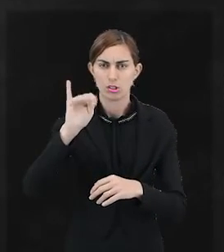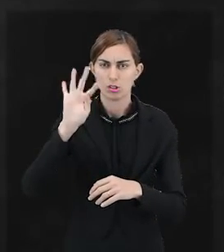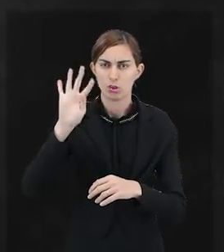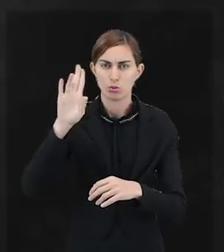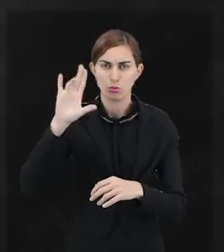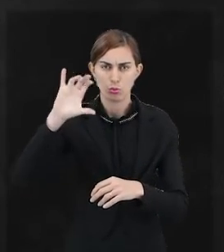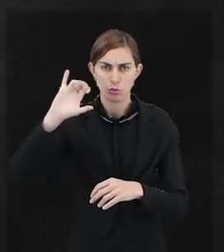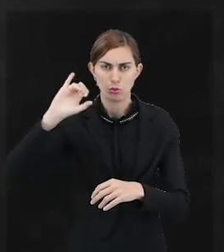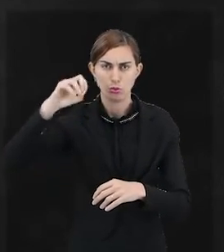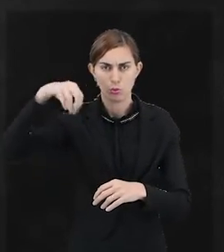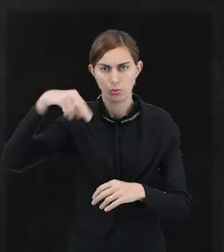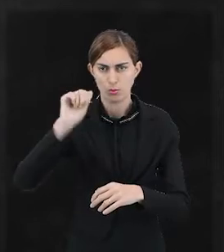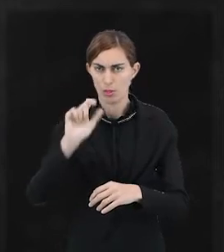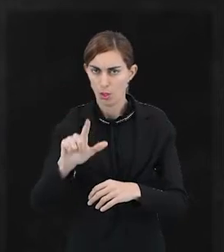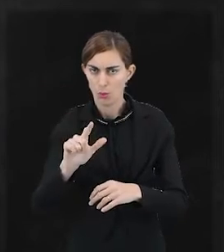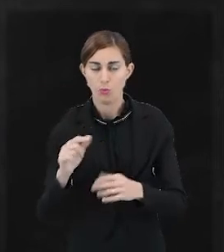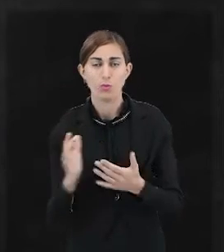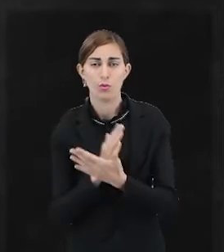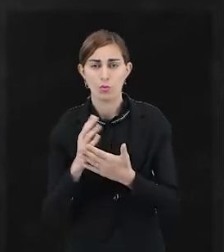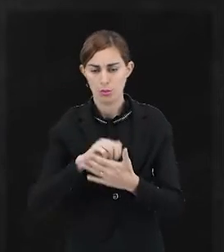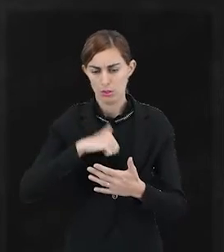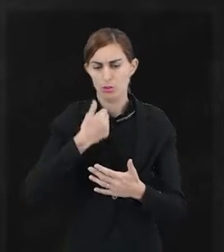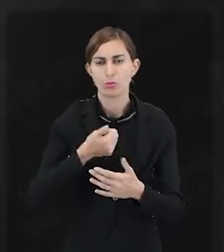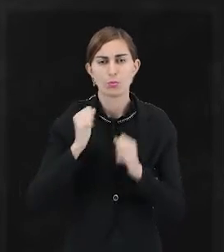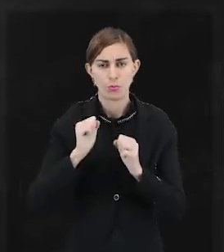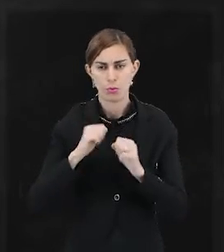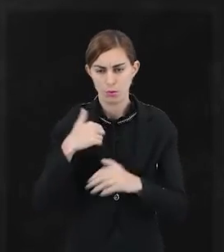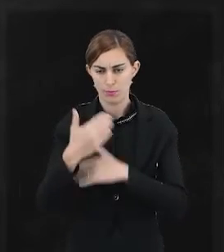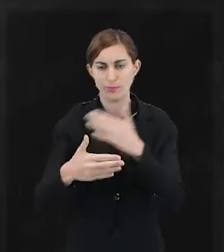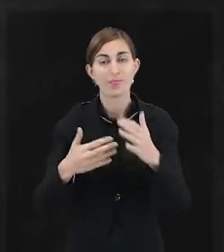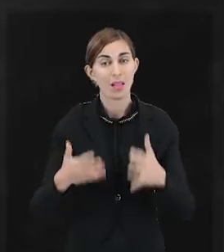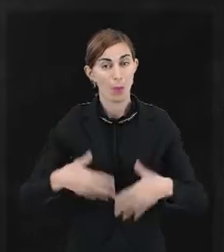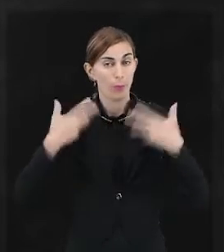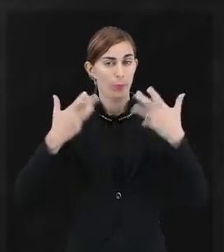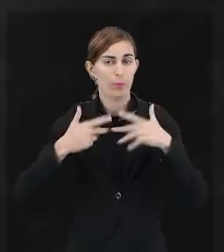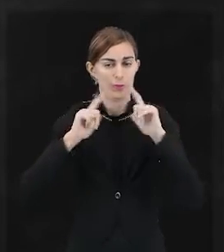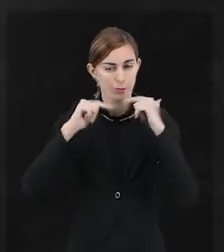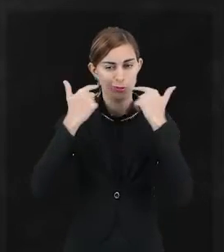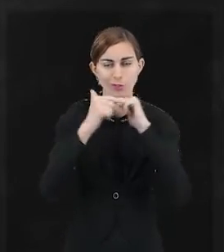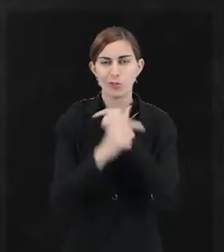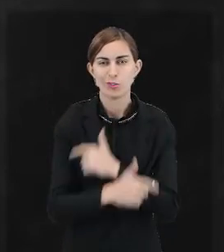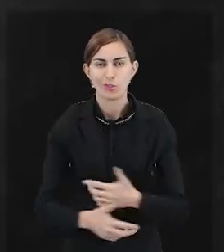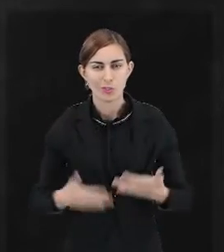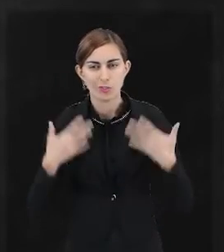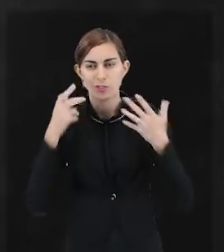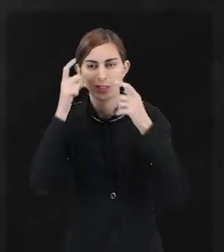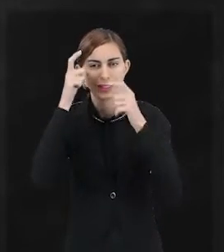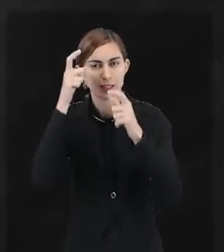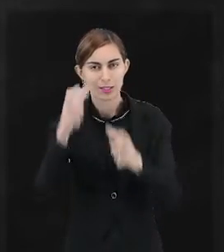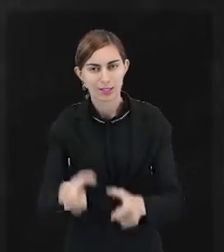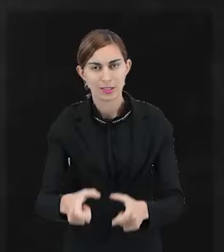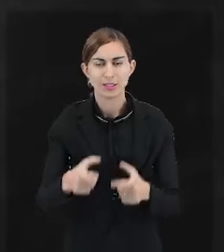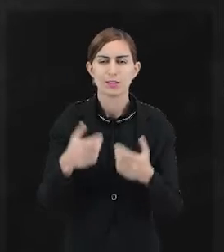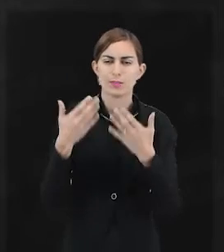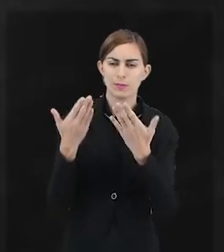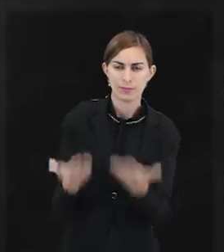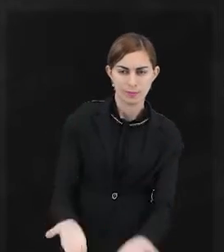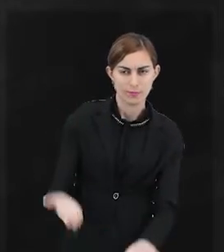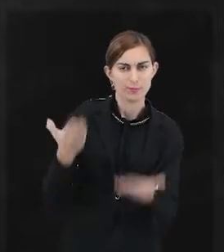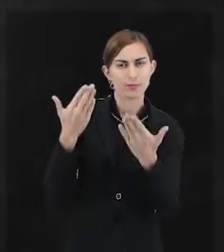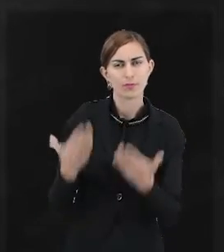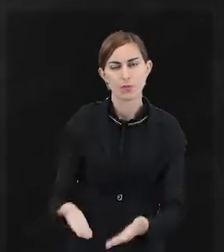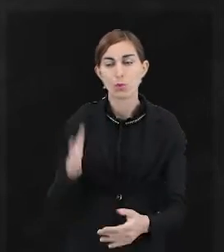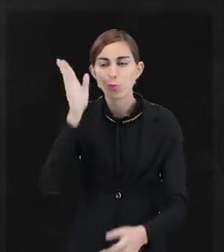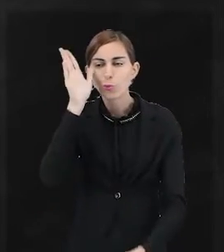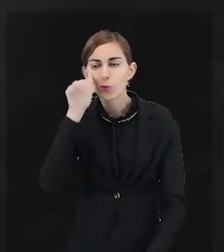podem facilitar esse processo, como, por exemplo, o senso de humor, o interesse, uma